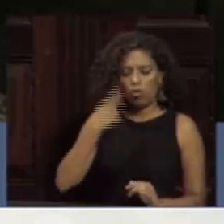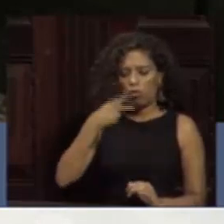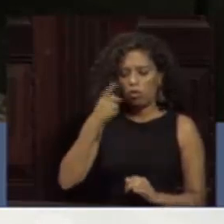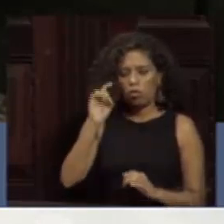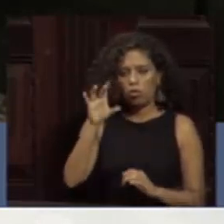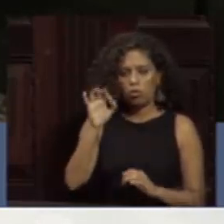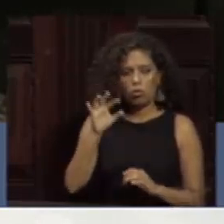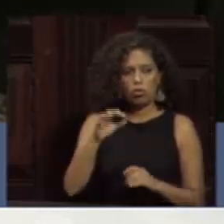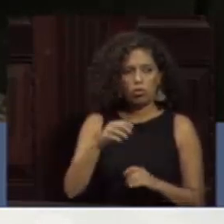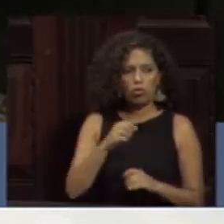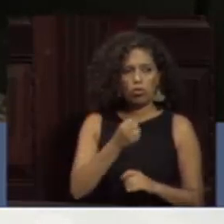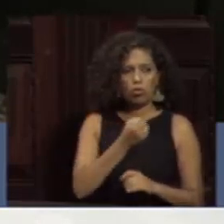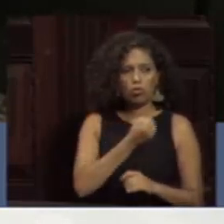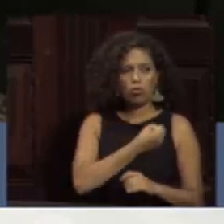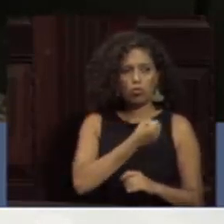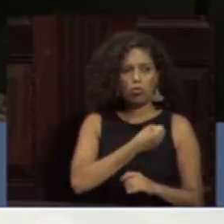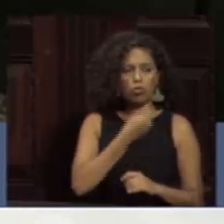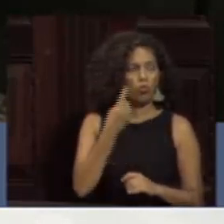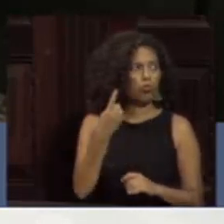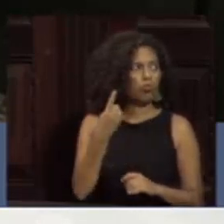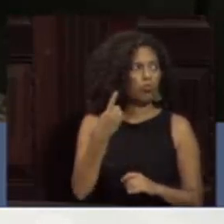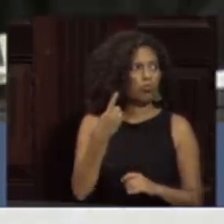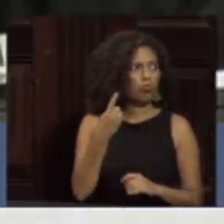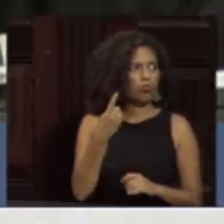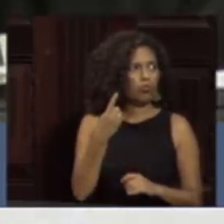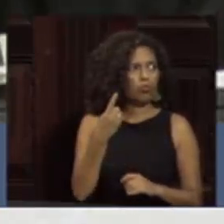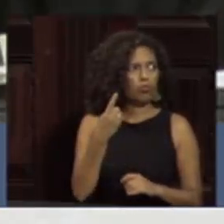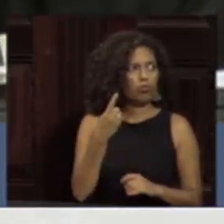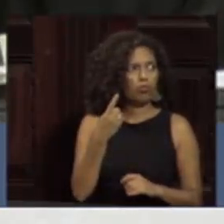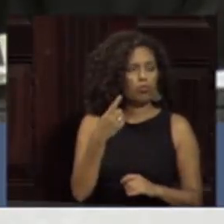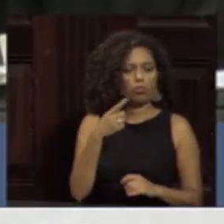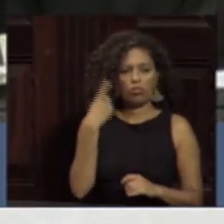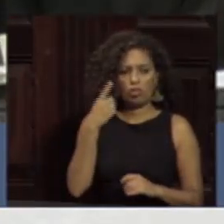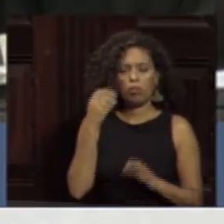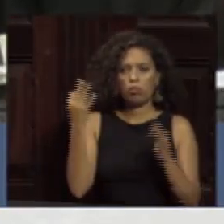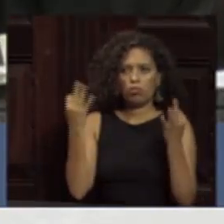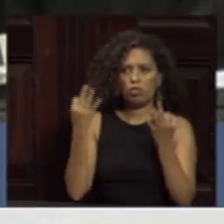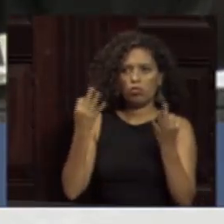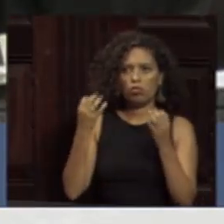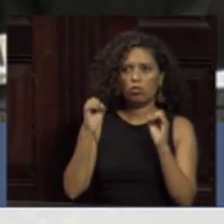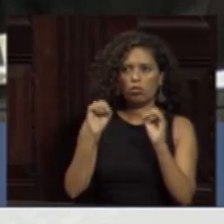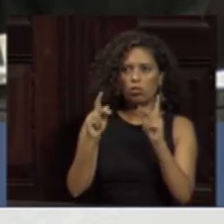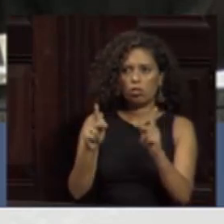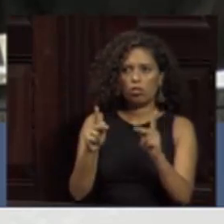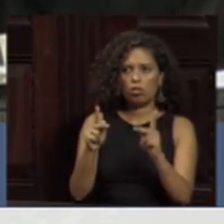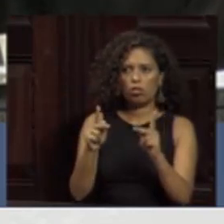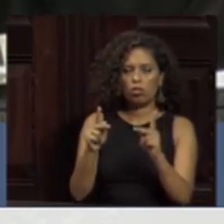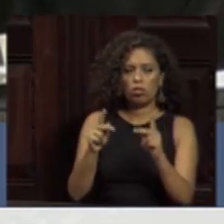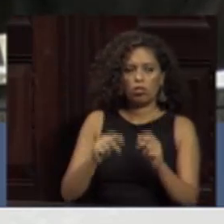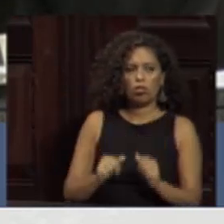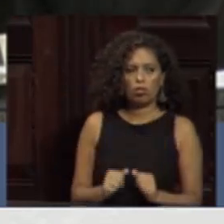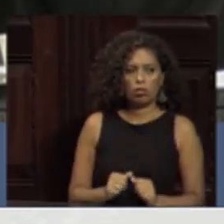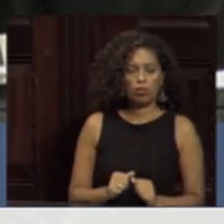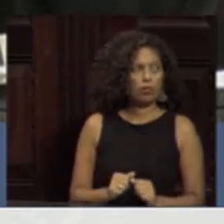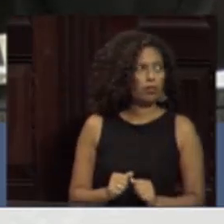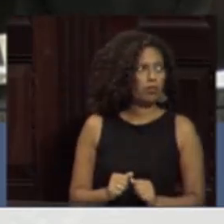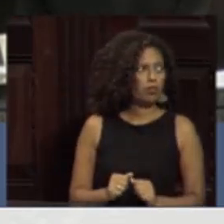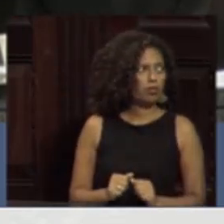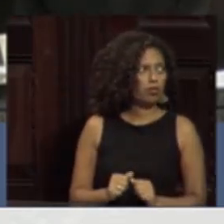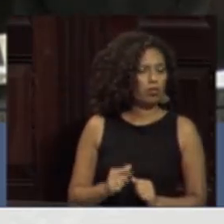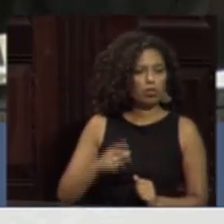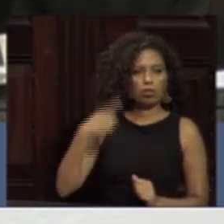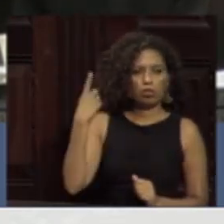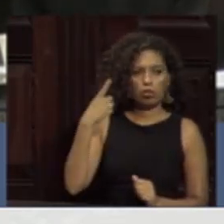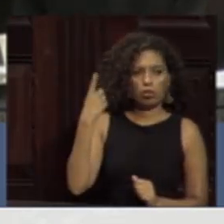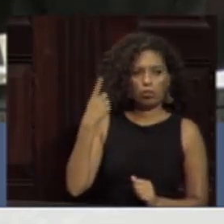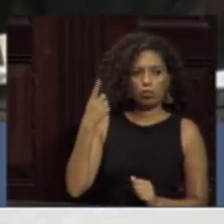aí, perfeito, deputado Zaqueu. Deputado Luiz Paulo, é sobre o tema. Aprove o projeto. É sobre o tema, deputado Luiz Paulo. Enfermeira Regiane, deputado